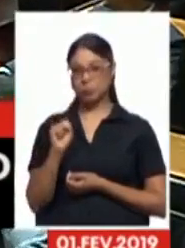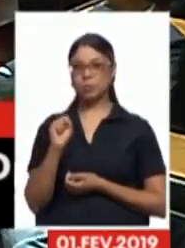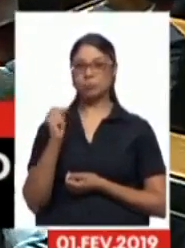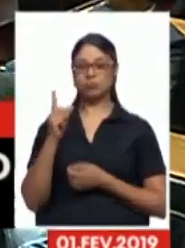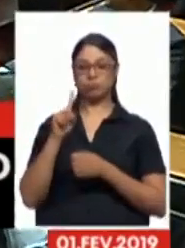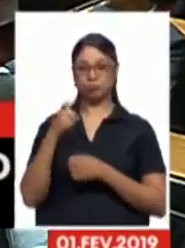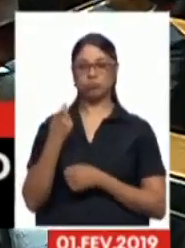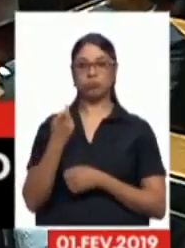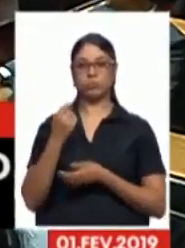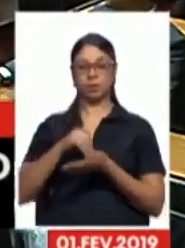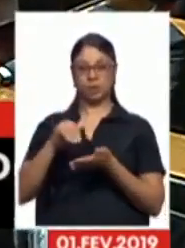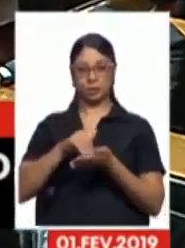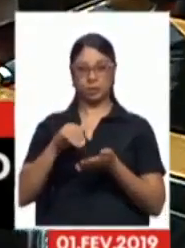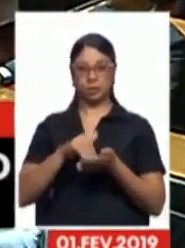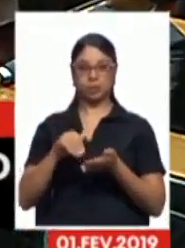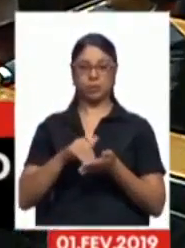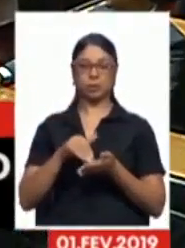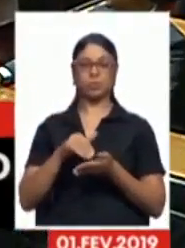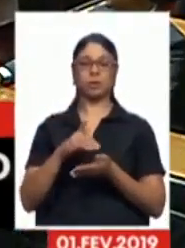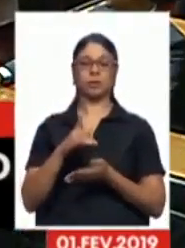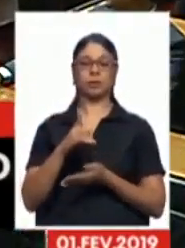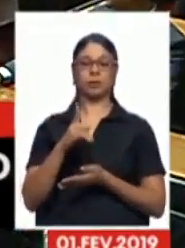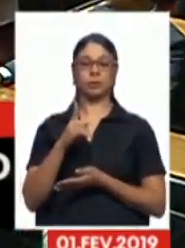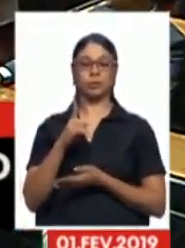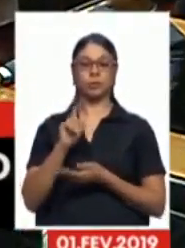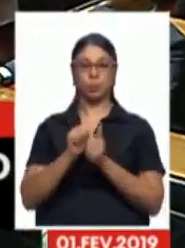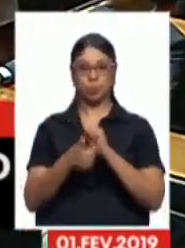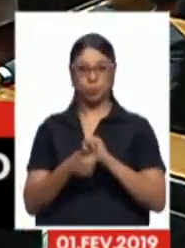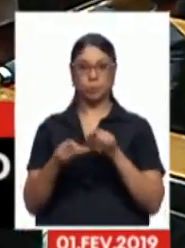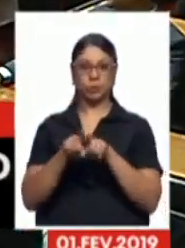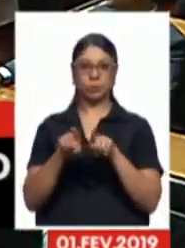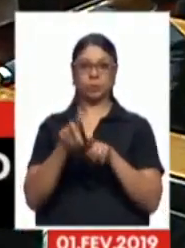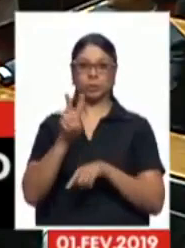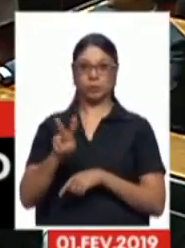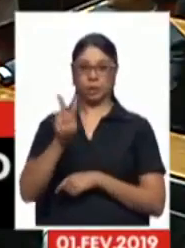de Estado de Esportes e vereador em Belo Horizonte.